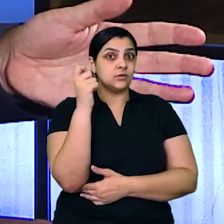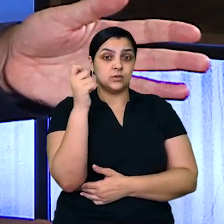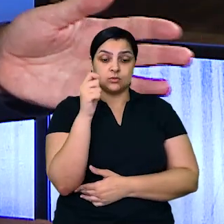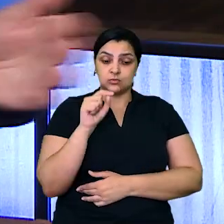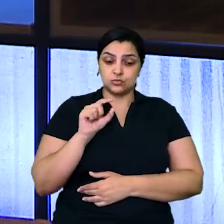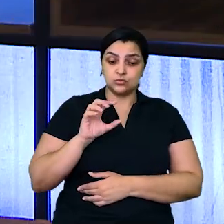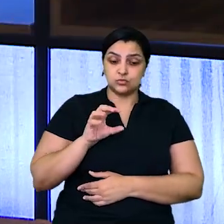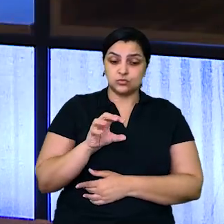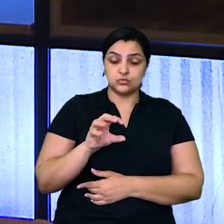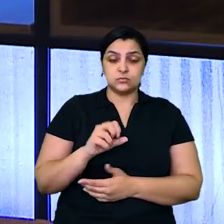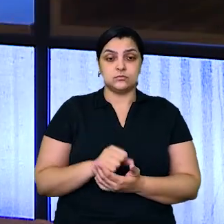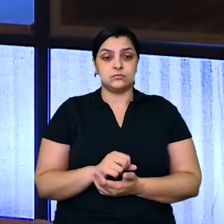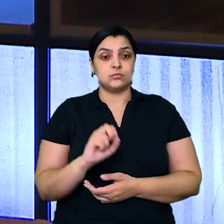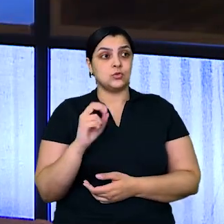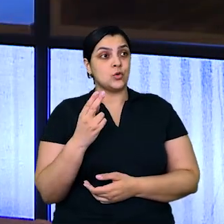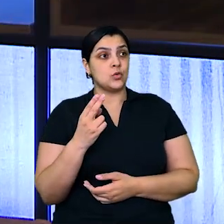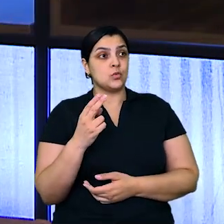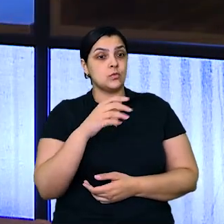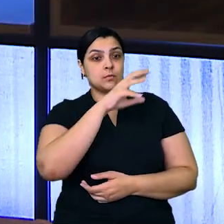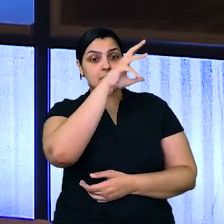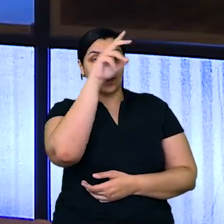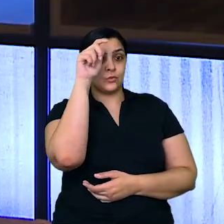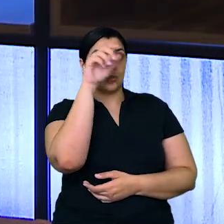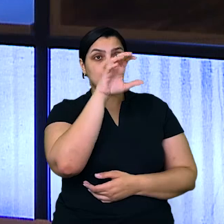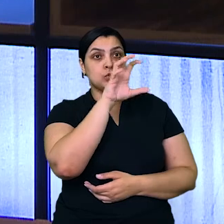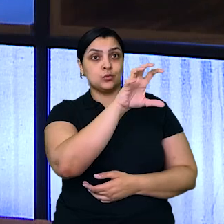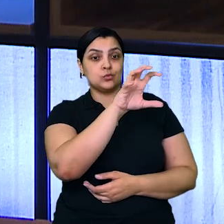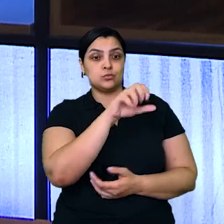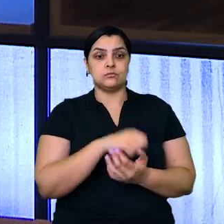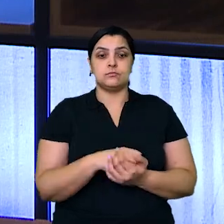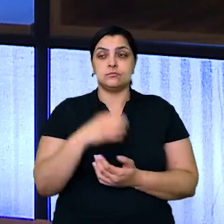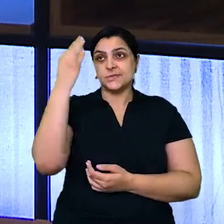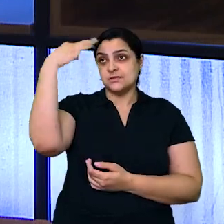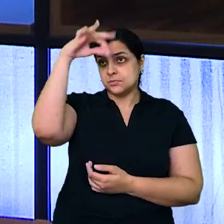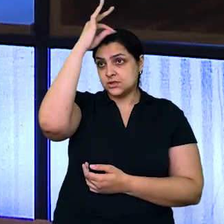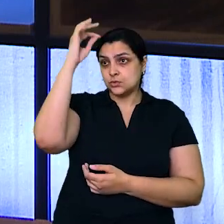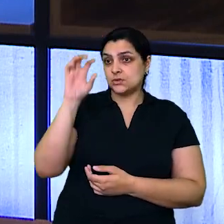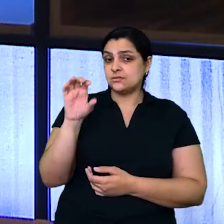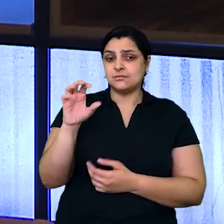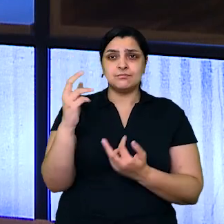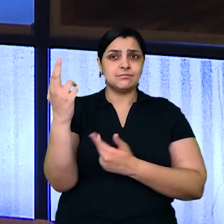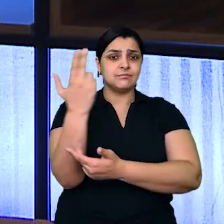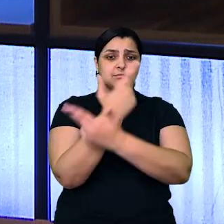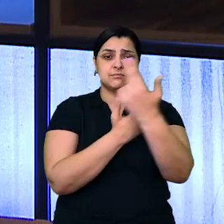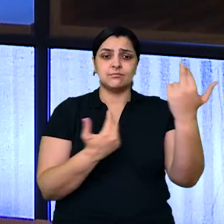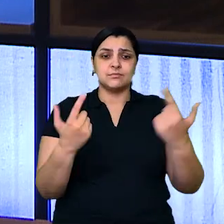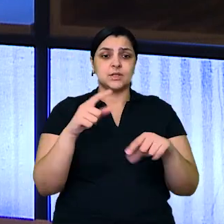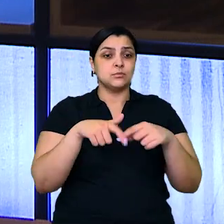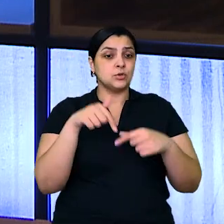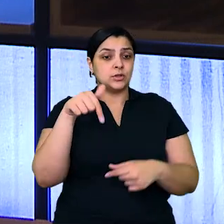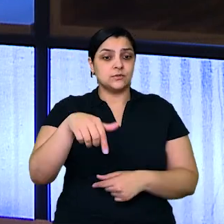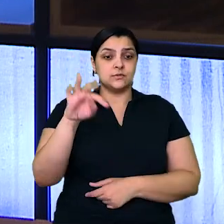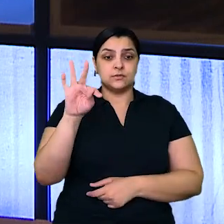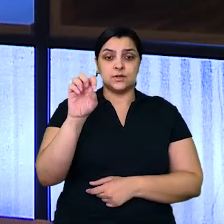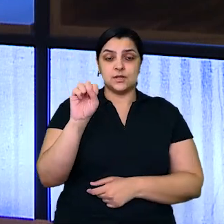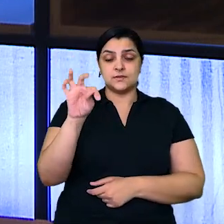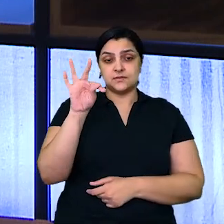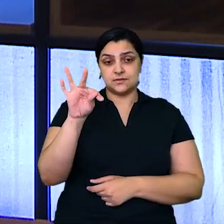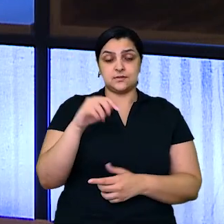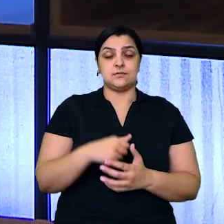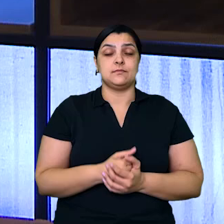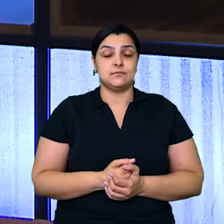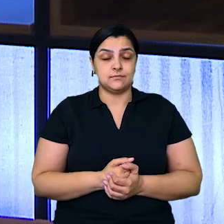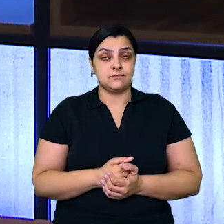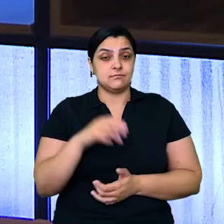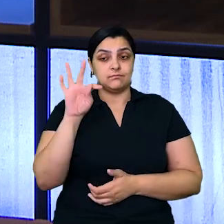Sul, ou que trabalha no Mato Grosso, ou que trabalha no Espírito Santo. E para isso que serve o Tribunal Superior do Trabalho. O Tribunal